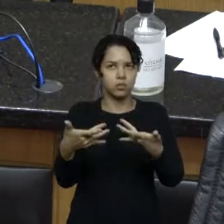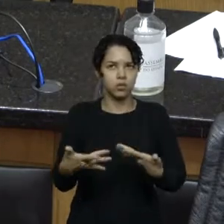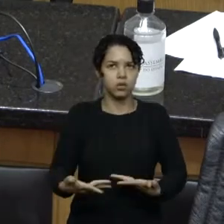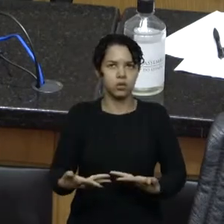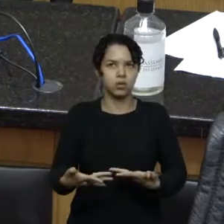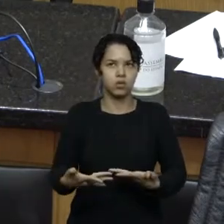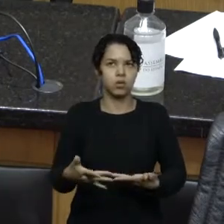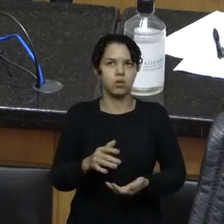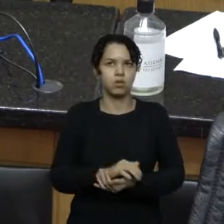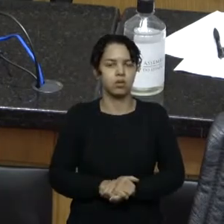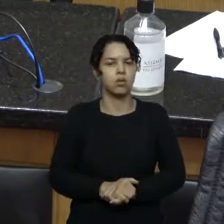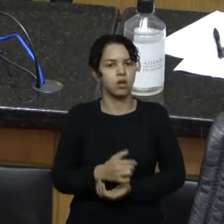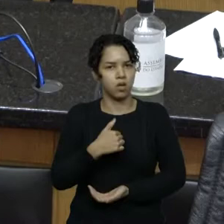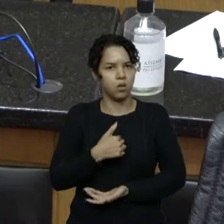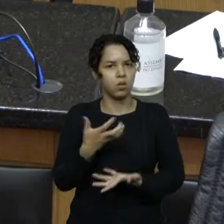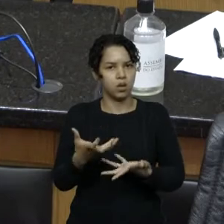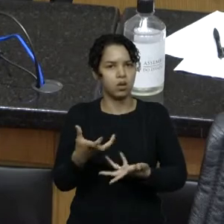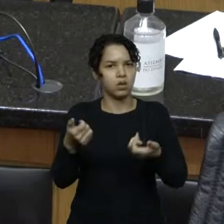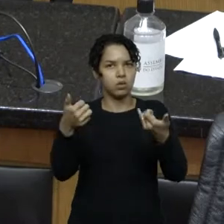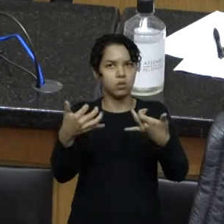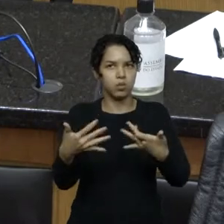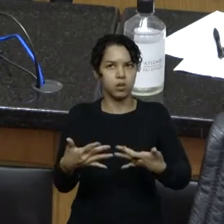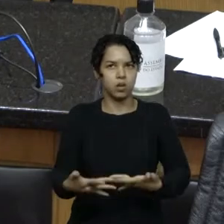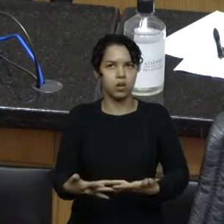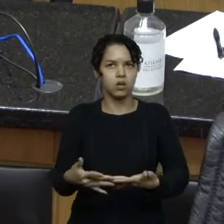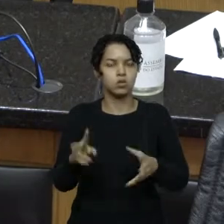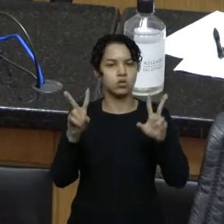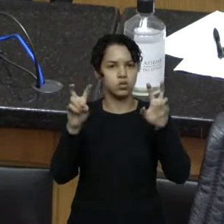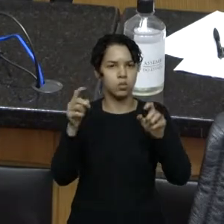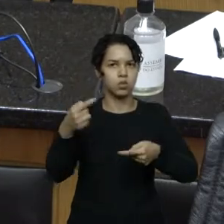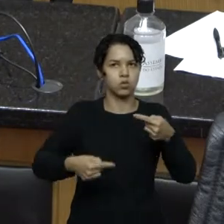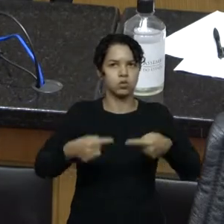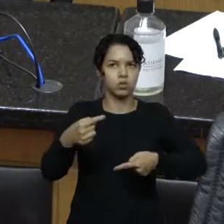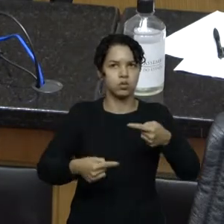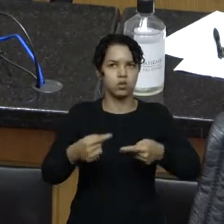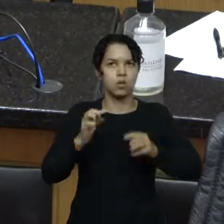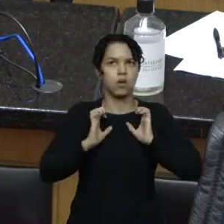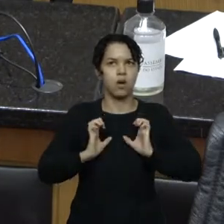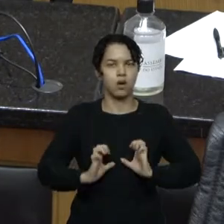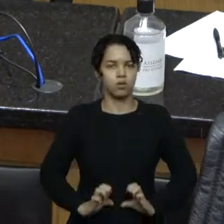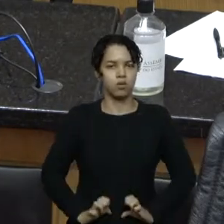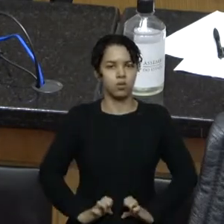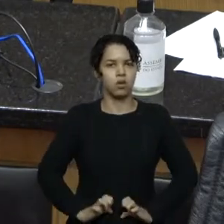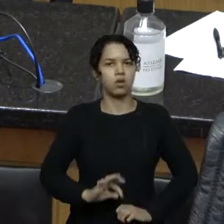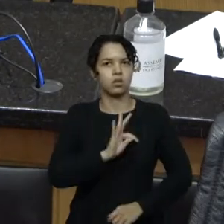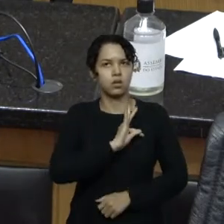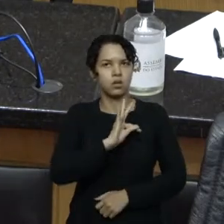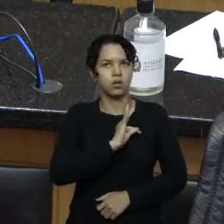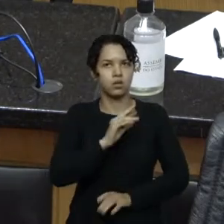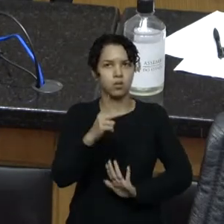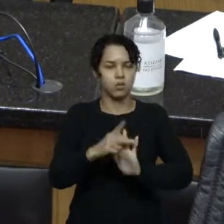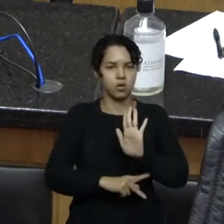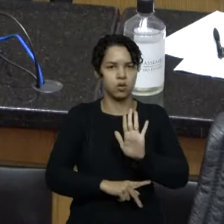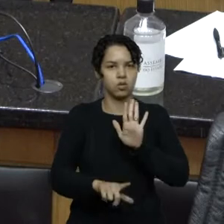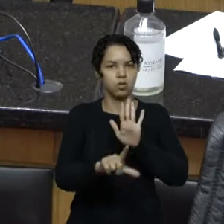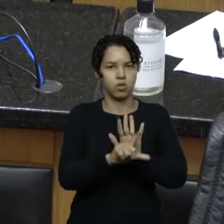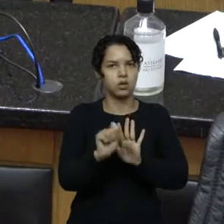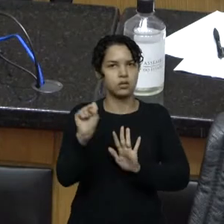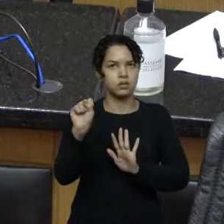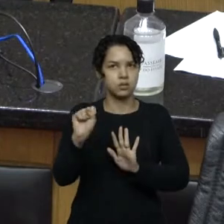o que eu gostaria de trazer a despeito da discussão ética e técnica do projeto de lei que sim